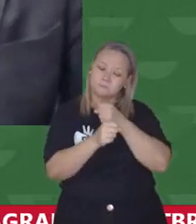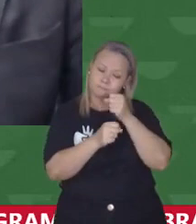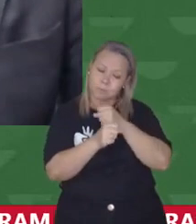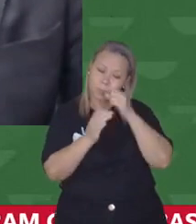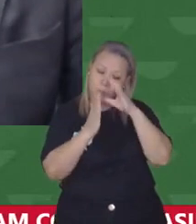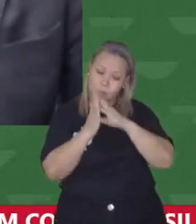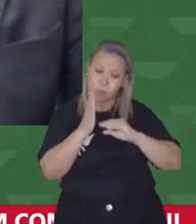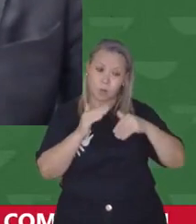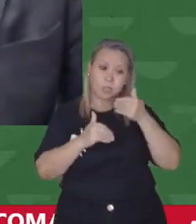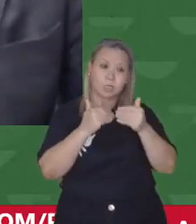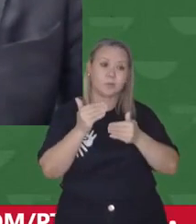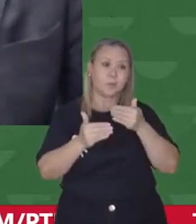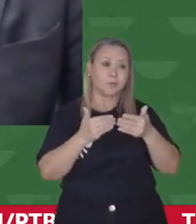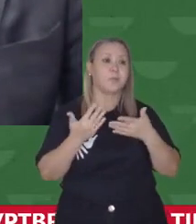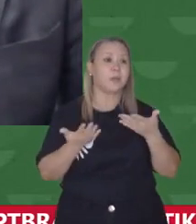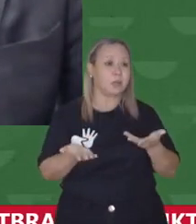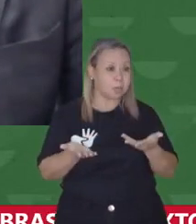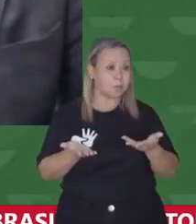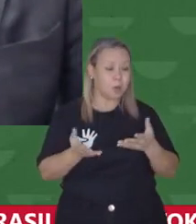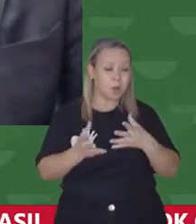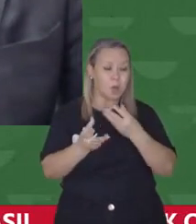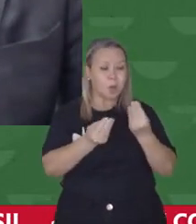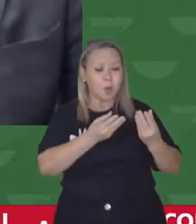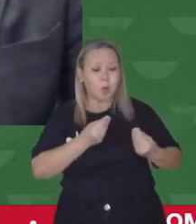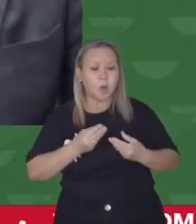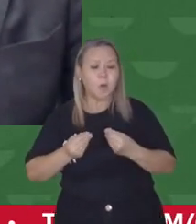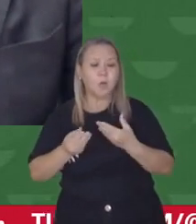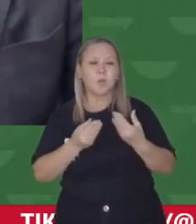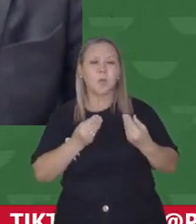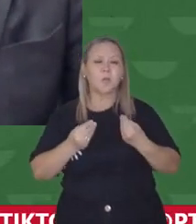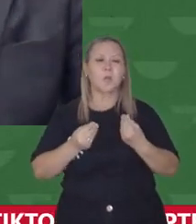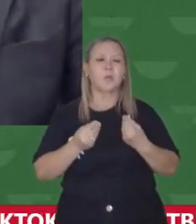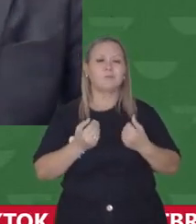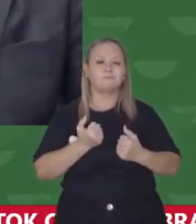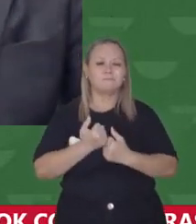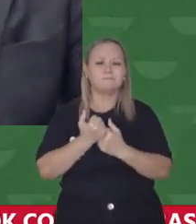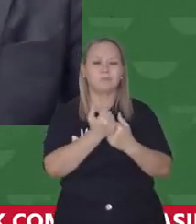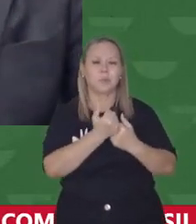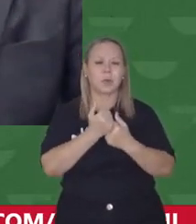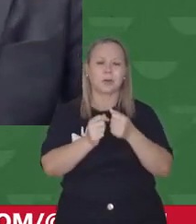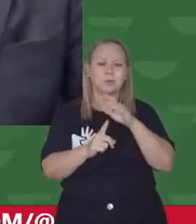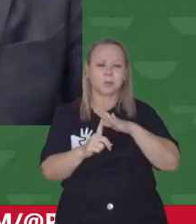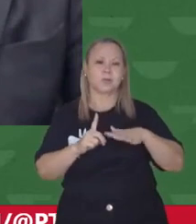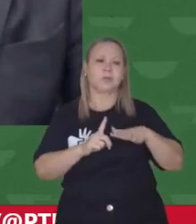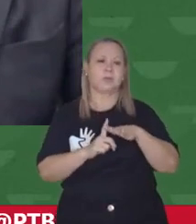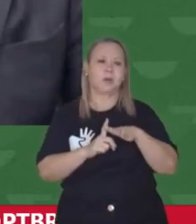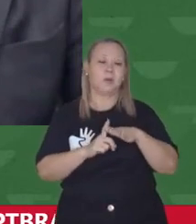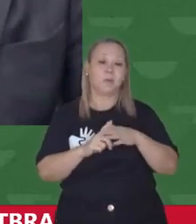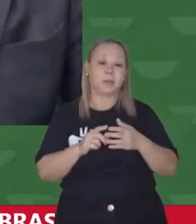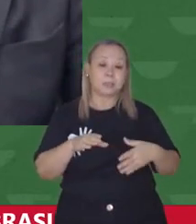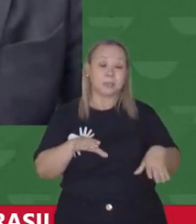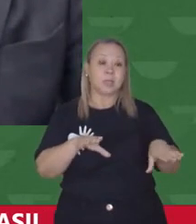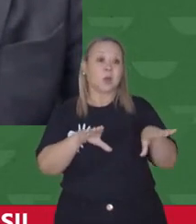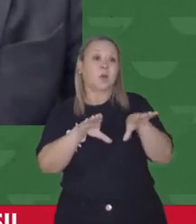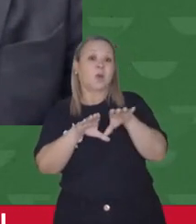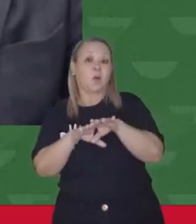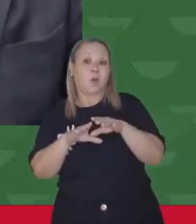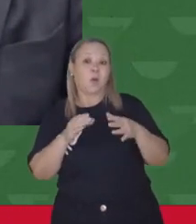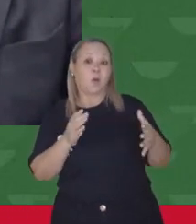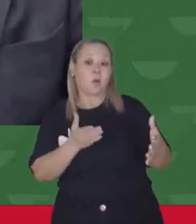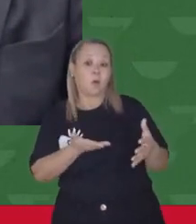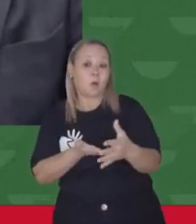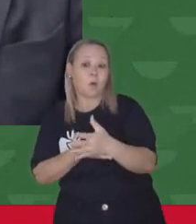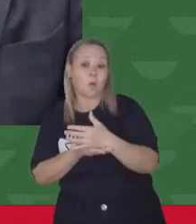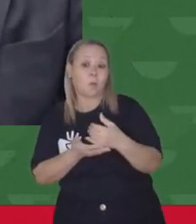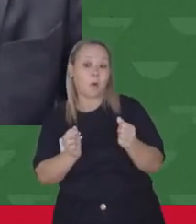de desenvolvimento muito ancorado no social, mas que incorpore o ambiental e que consiga pensar